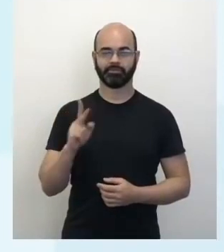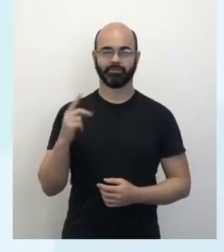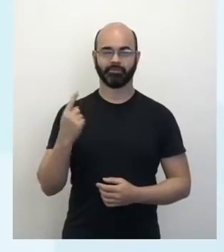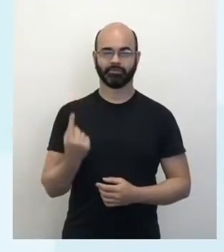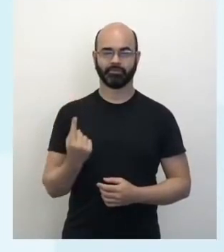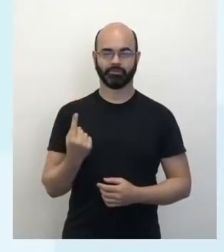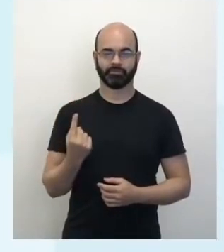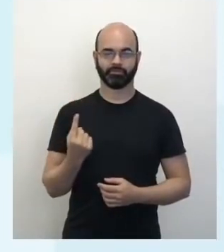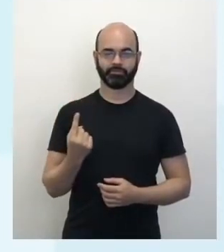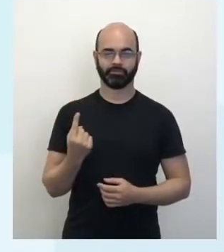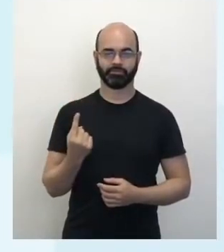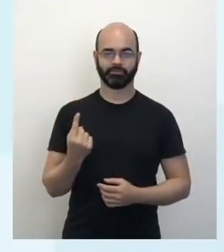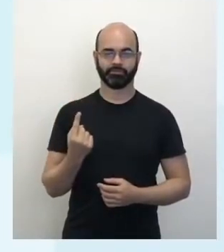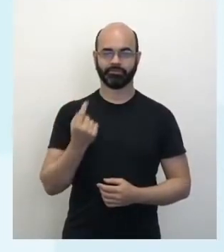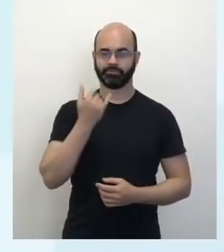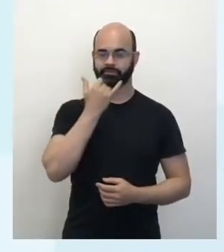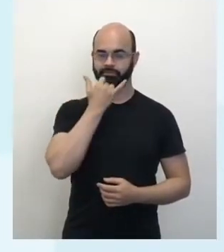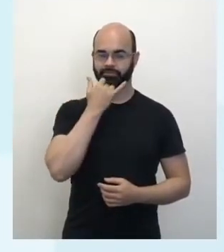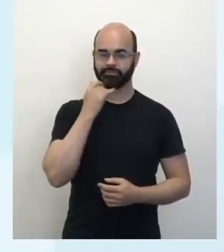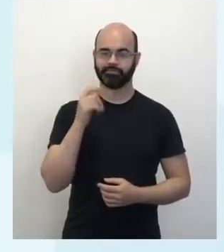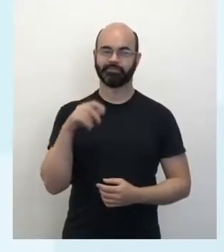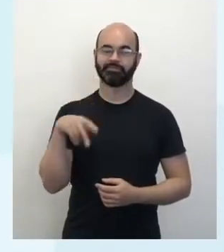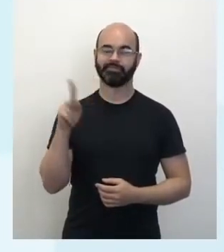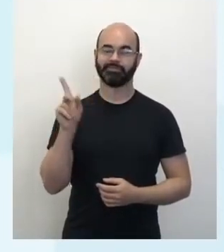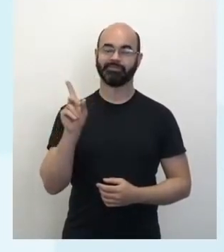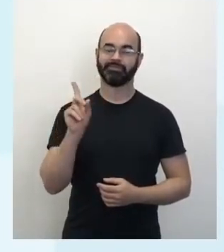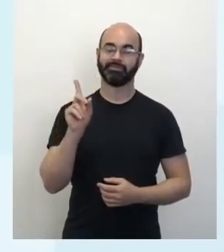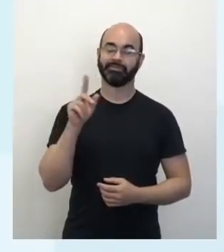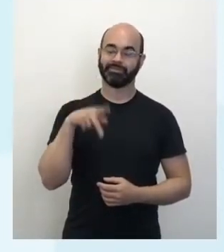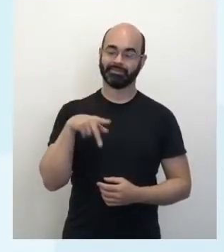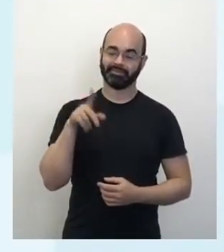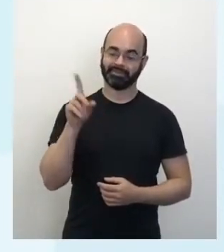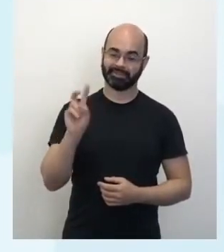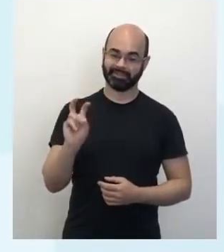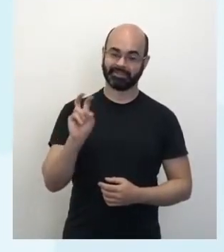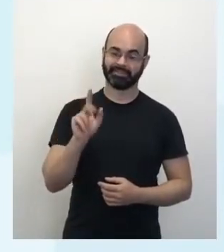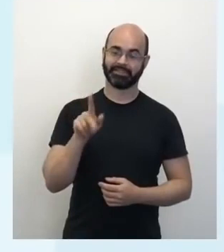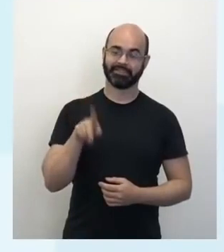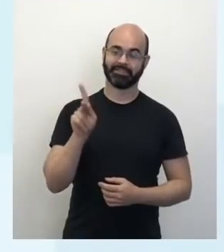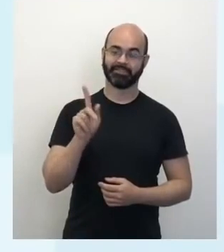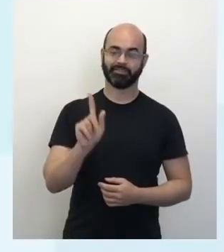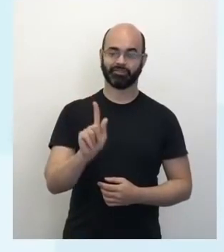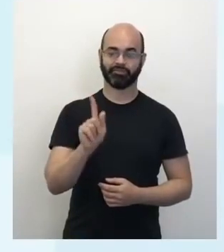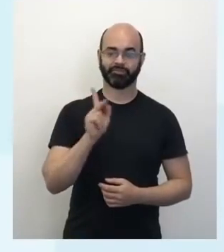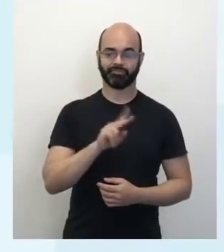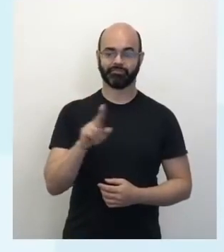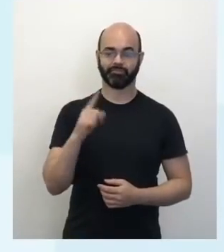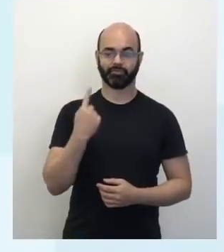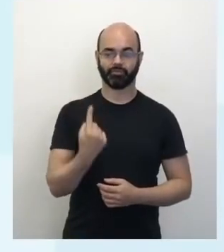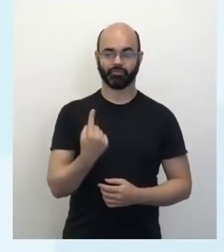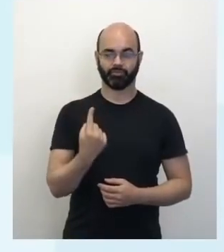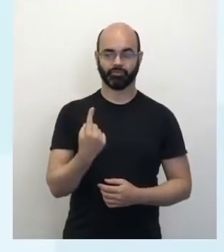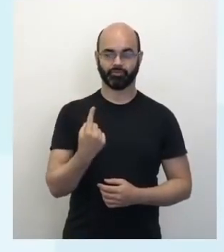né? Opa, 15 quilos, foi mal, desculpa. 15 quilogramas é uma arroba. Aí eu vou pensando